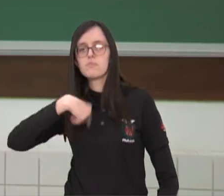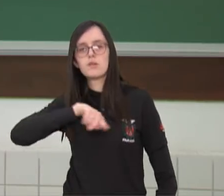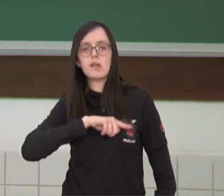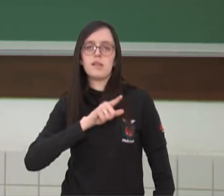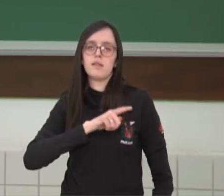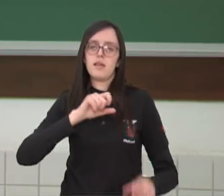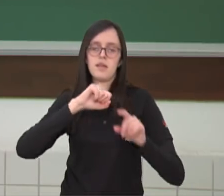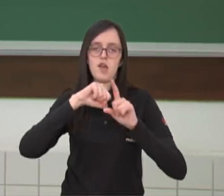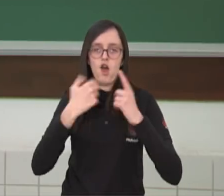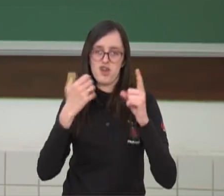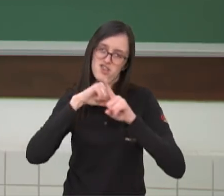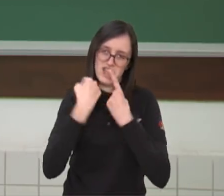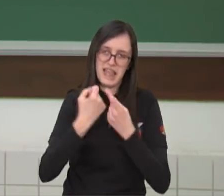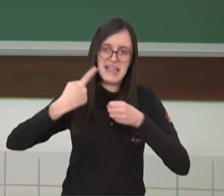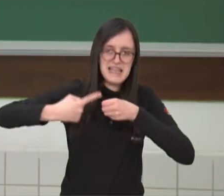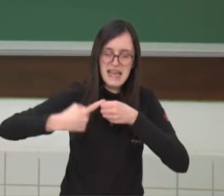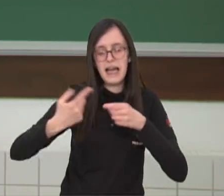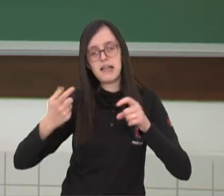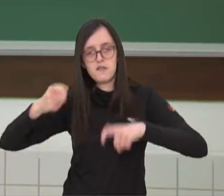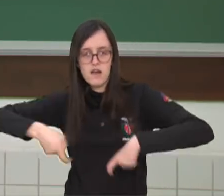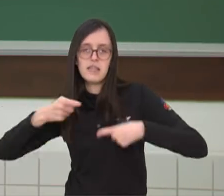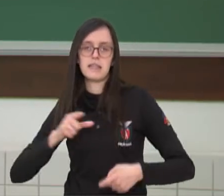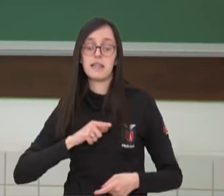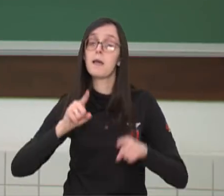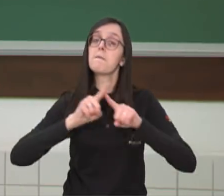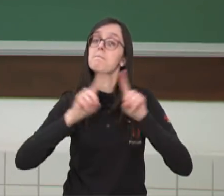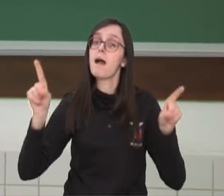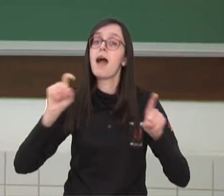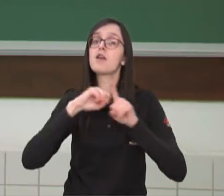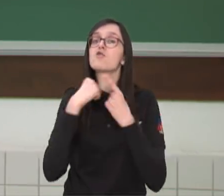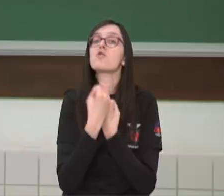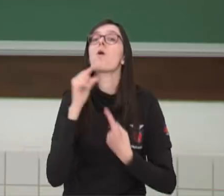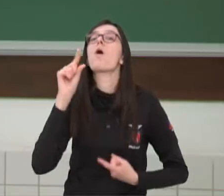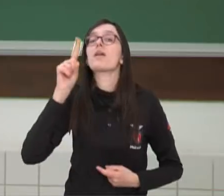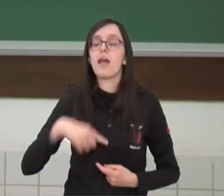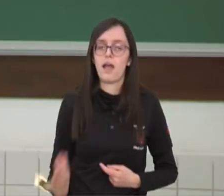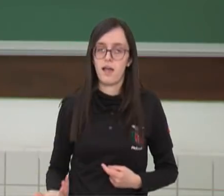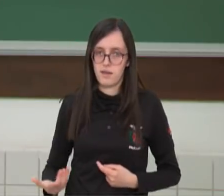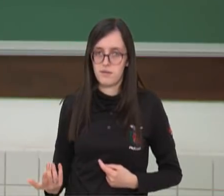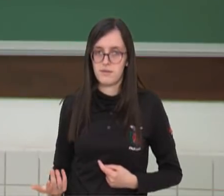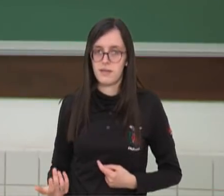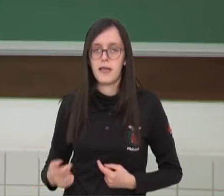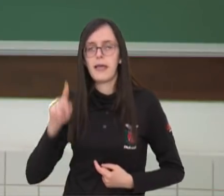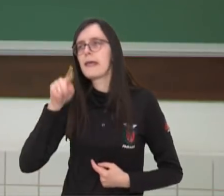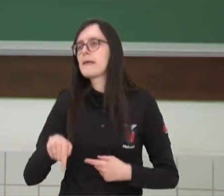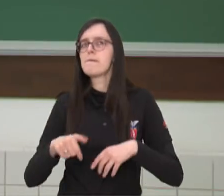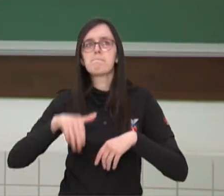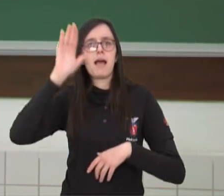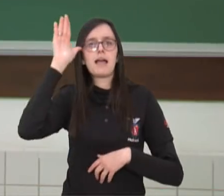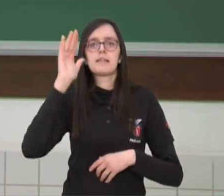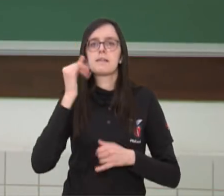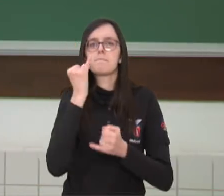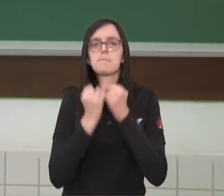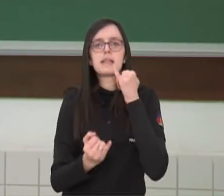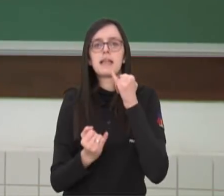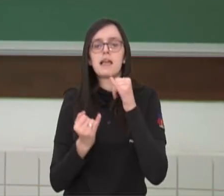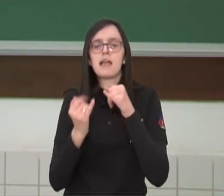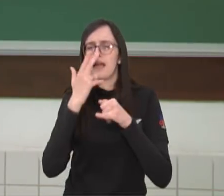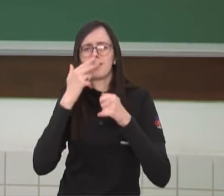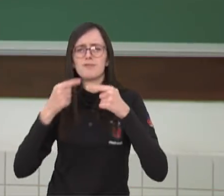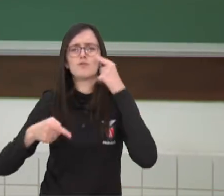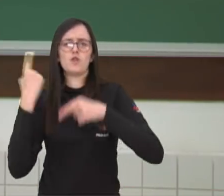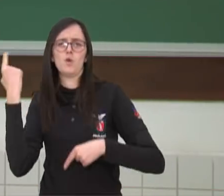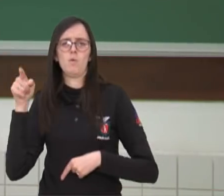sociedade organizada, urbana ou rural, mas nessa sociedade muito mais fora da realidade